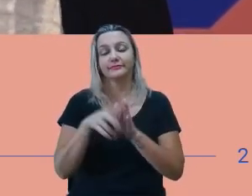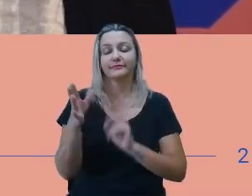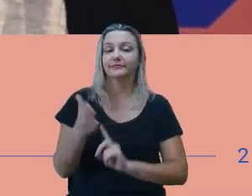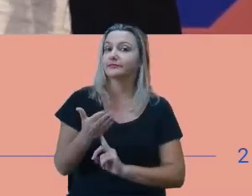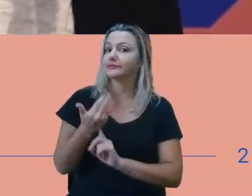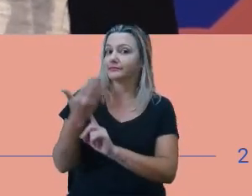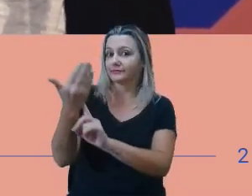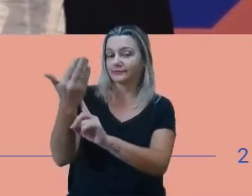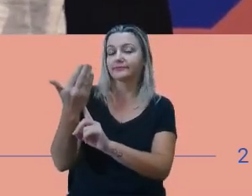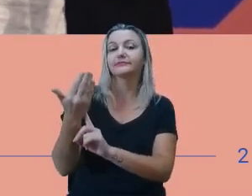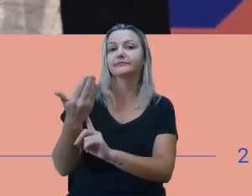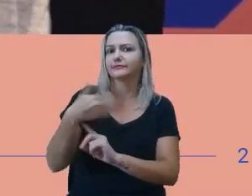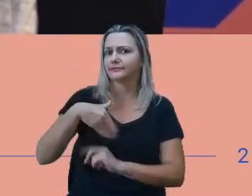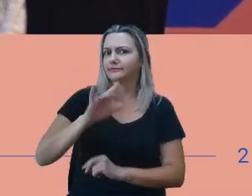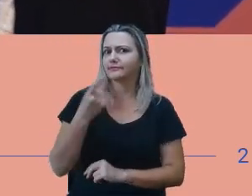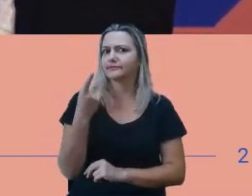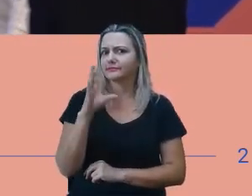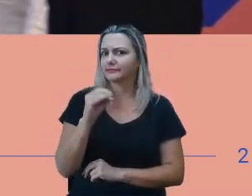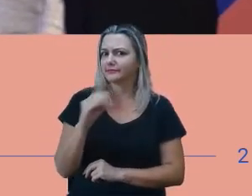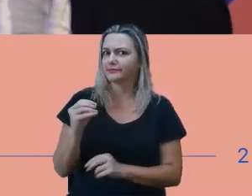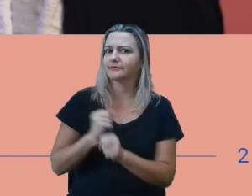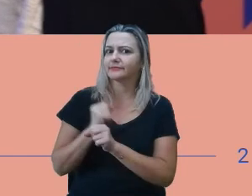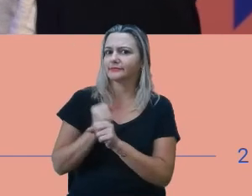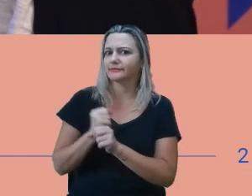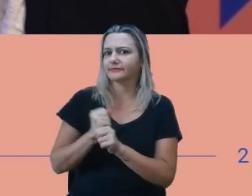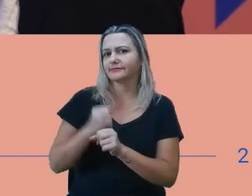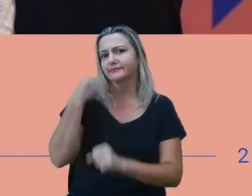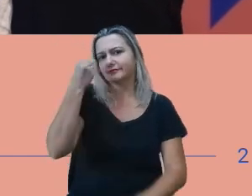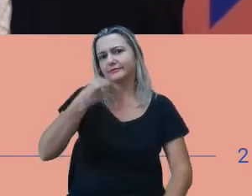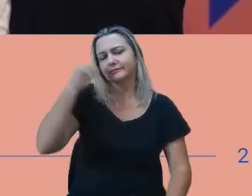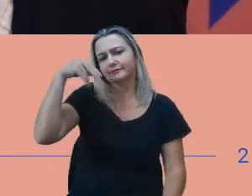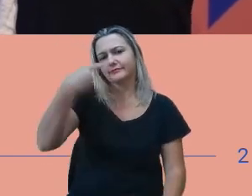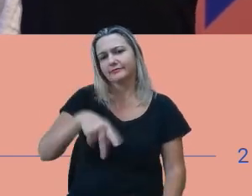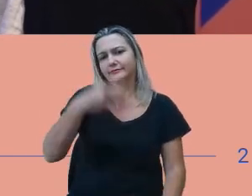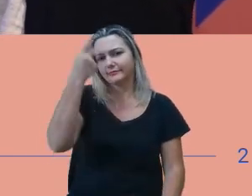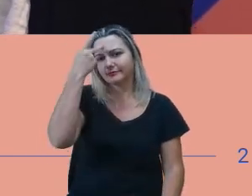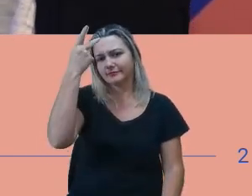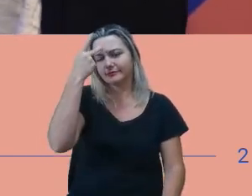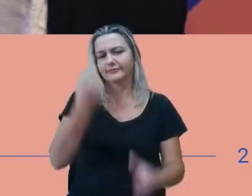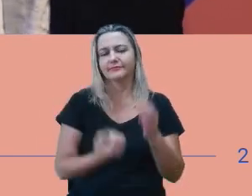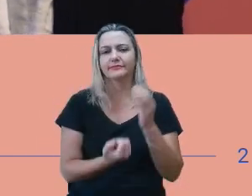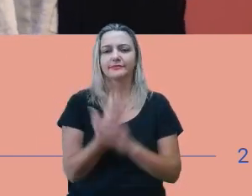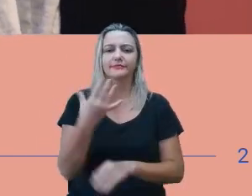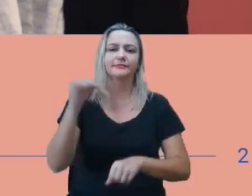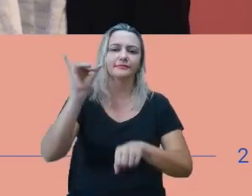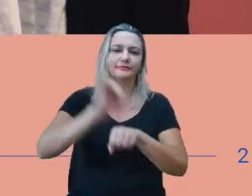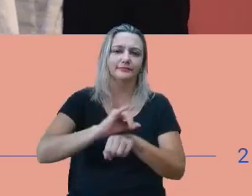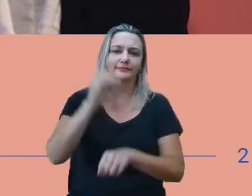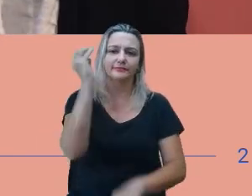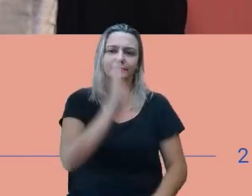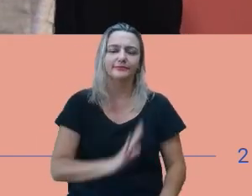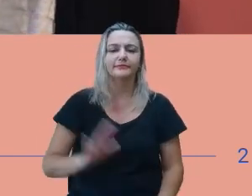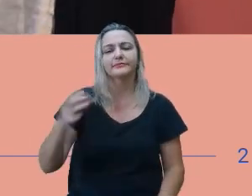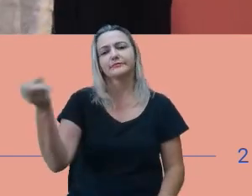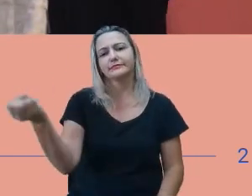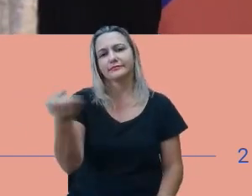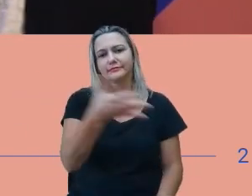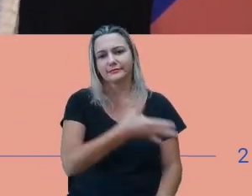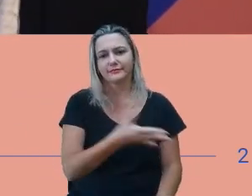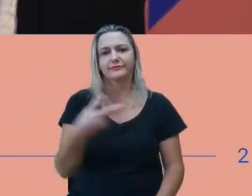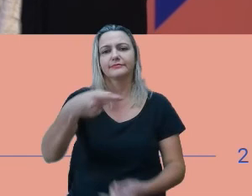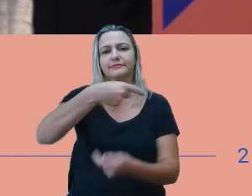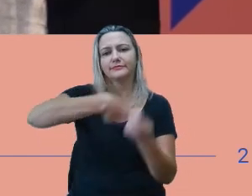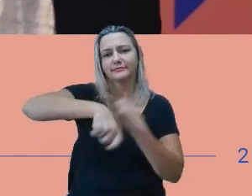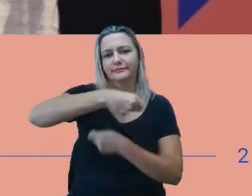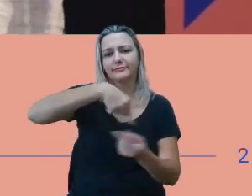com mais de 100 anos de experiência aqui em São Paulo para criar um centro brasileiro de inovação em economia circular então agora a gente